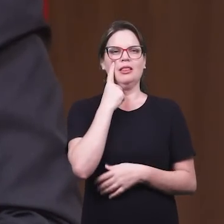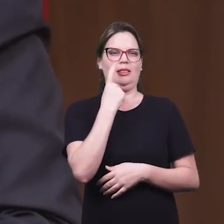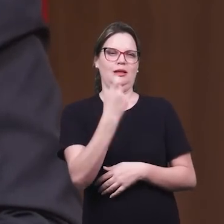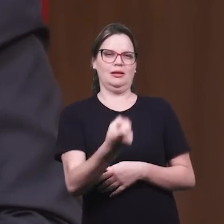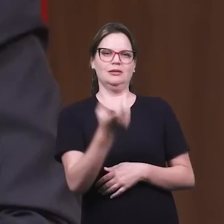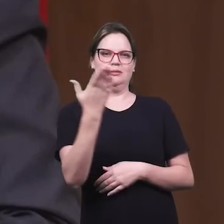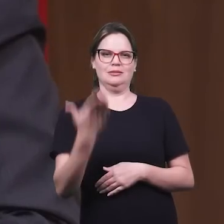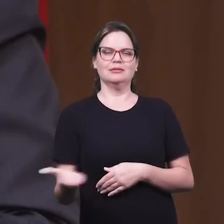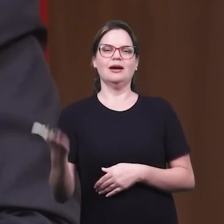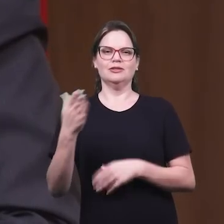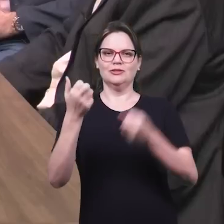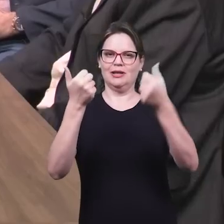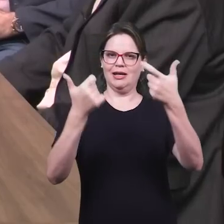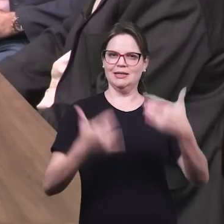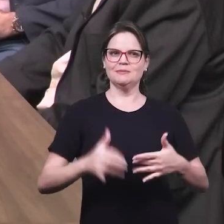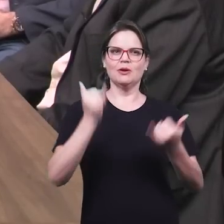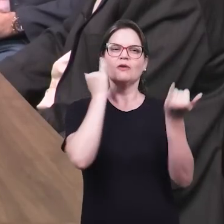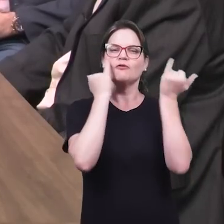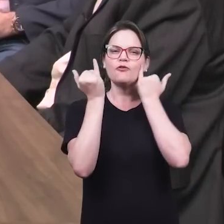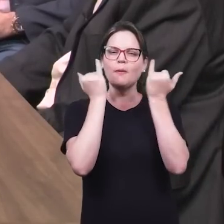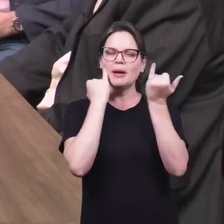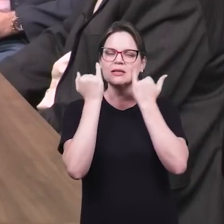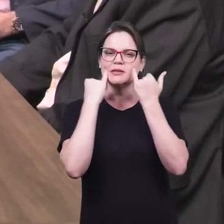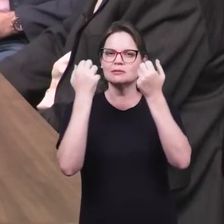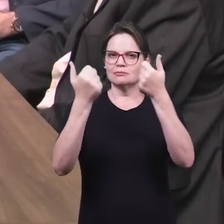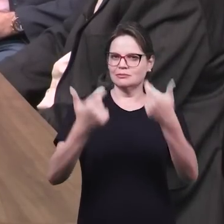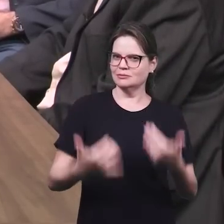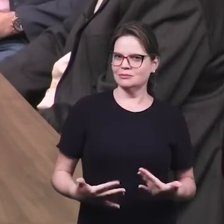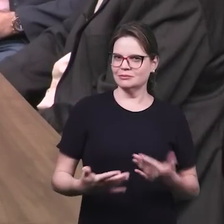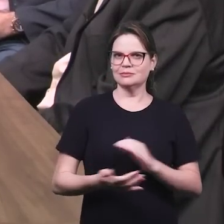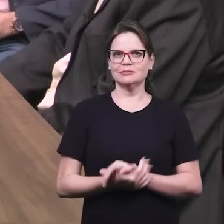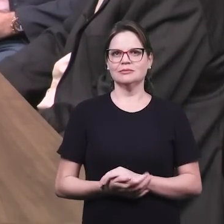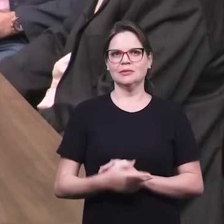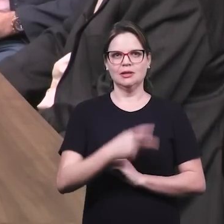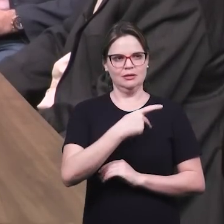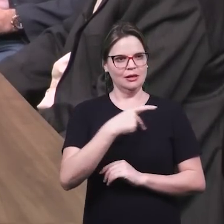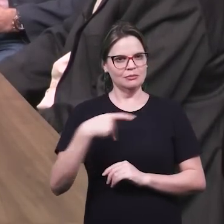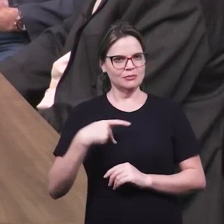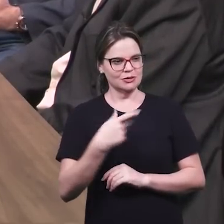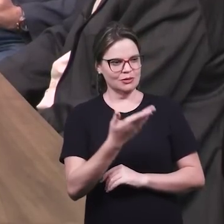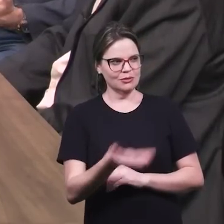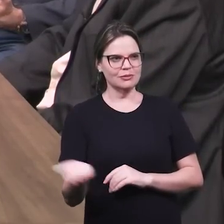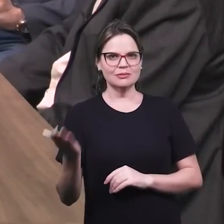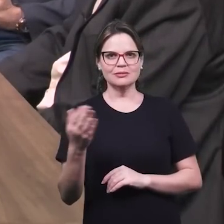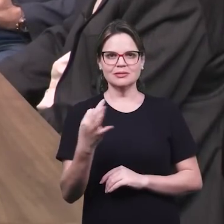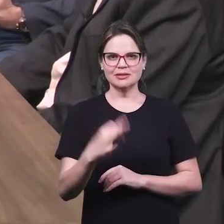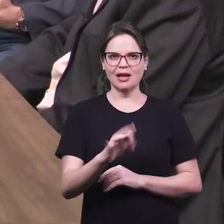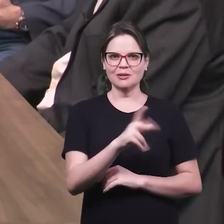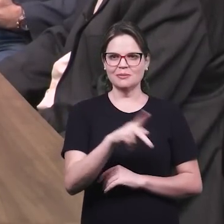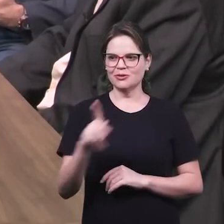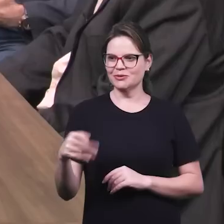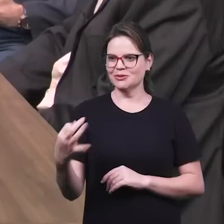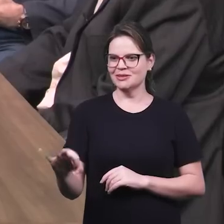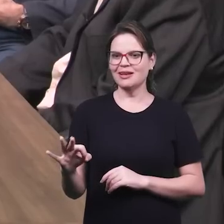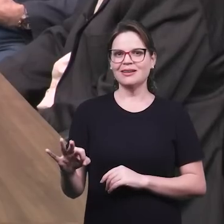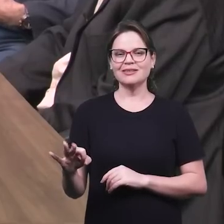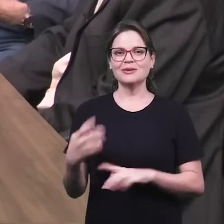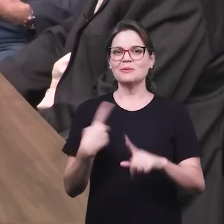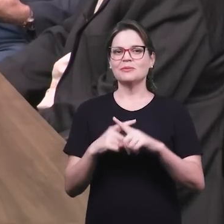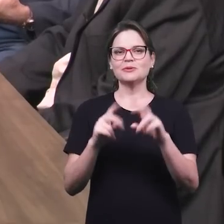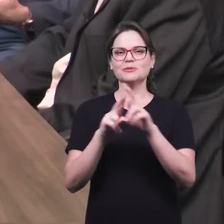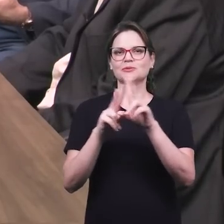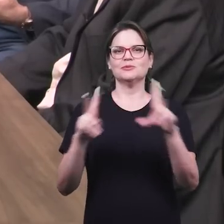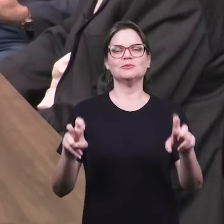abordagem que ela trouxe, as informações que ela trouxe. Professor Alexandre, eu acho que, principalmente com relação a